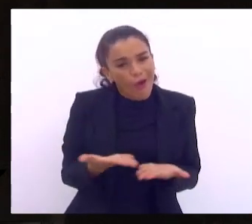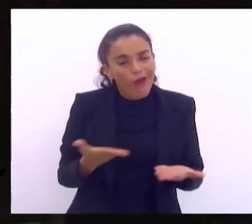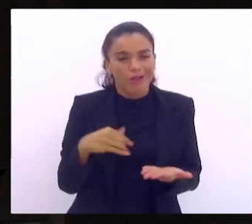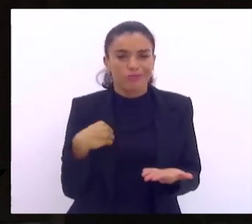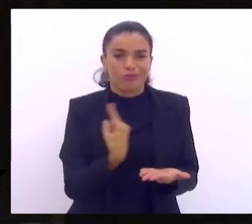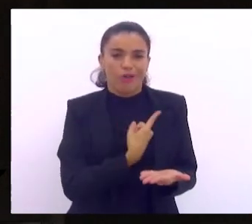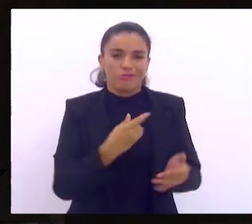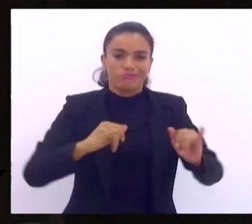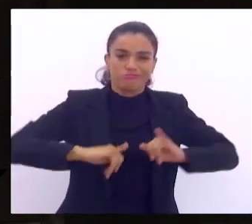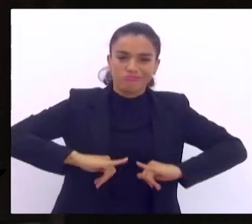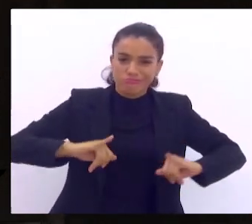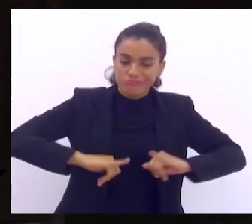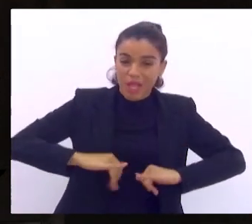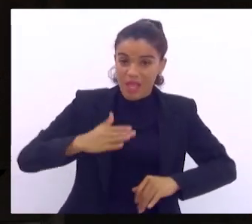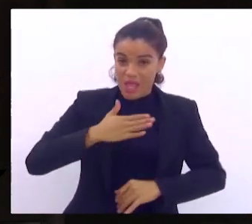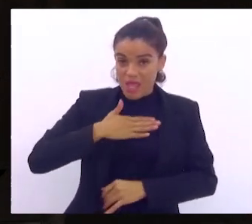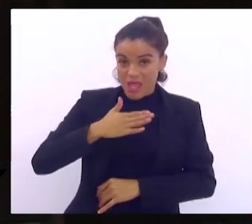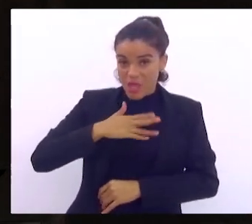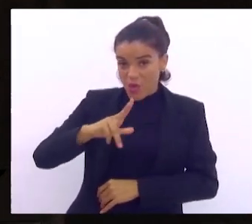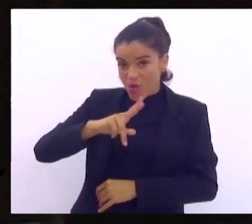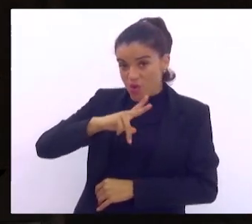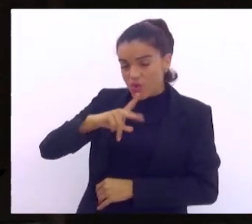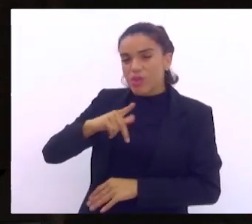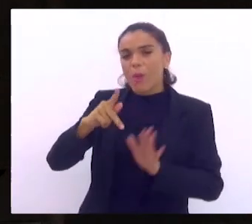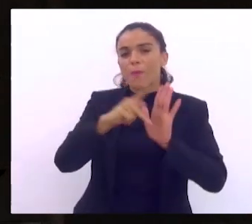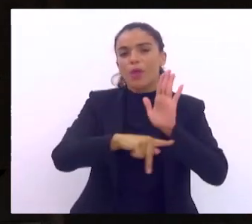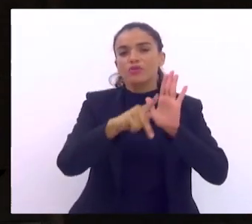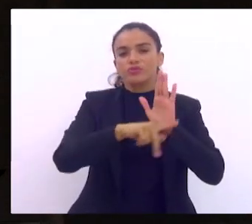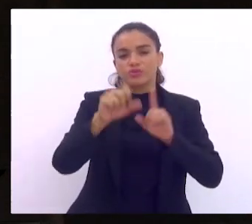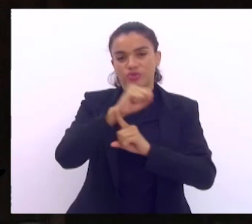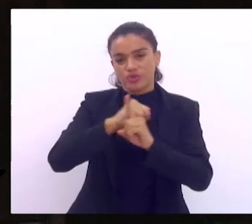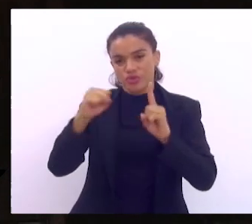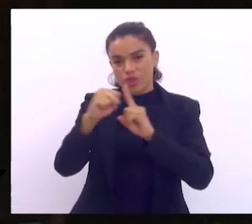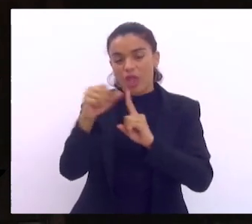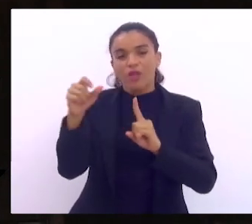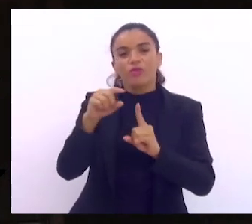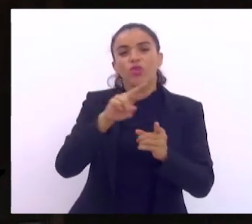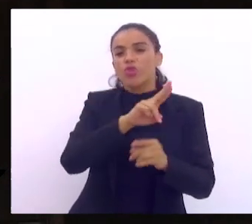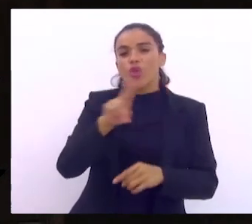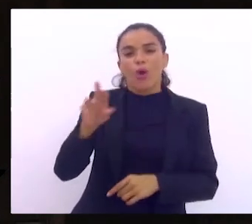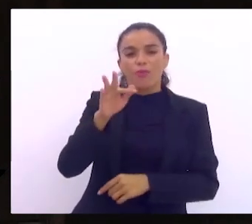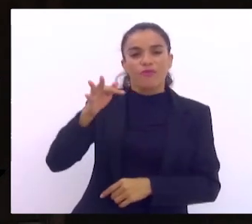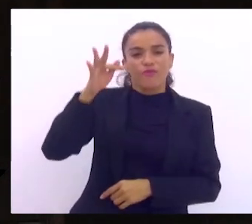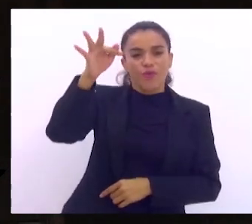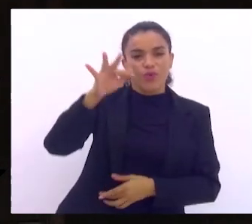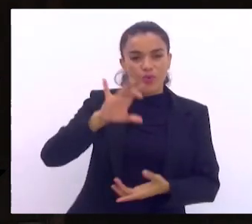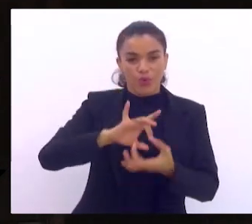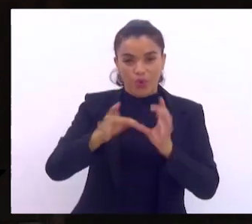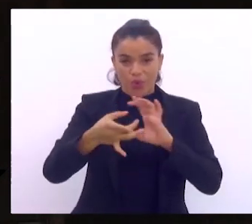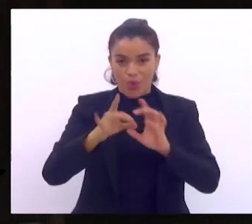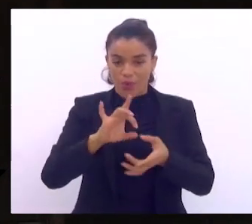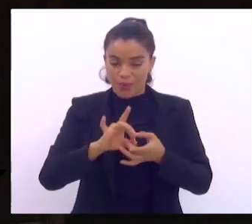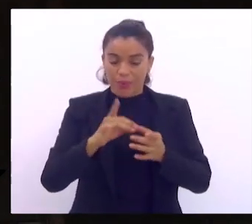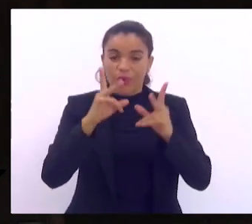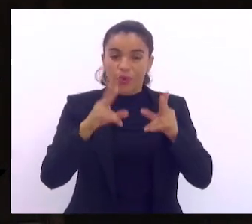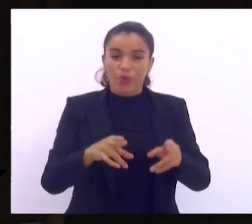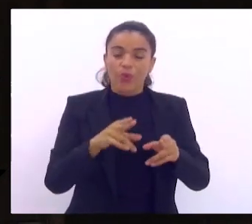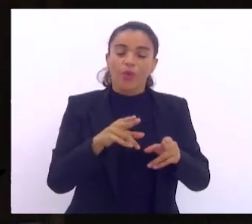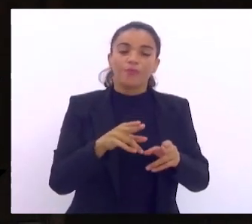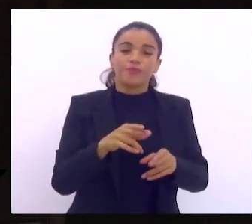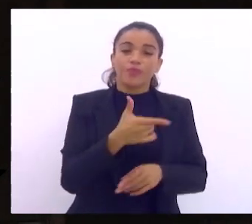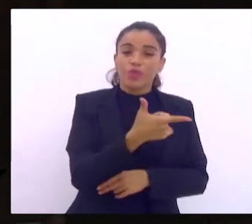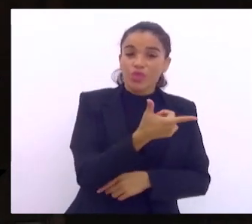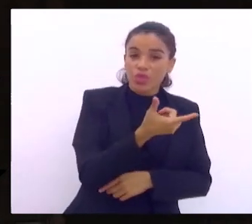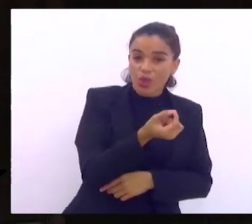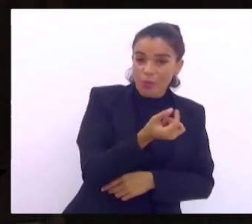bastante. Eu tenho um projeto social chamado Futuro Olímpico, desde 2007, quando eu comecei. Em